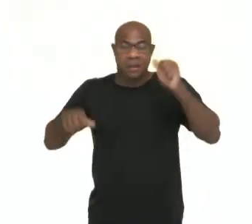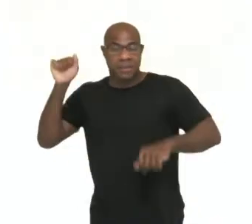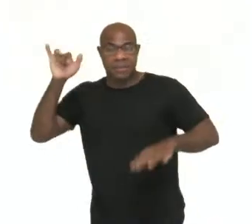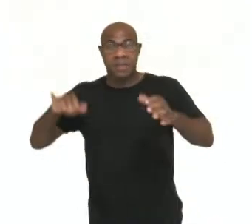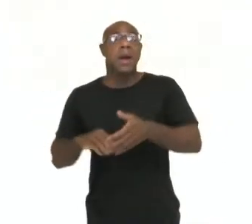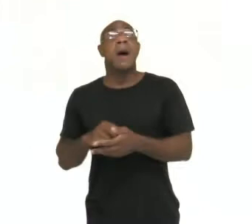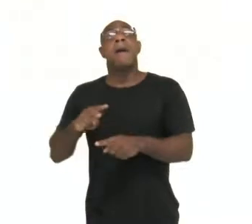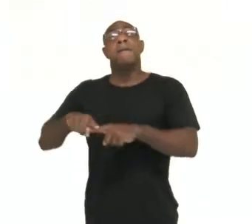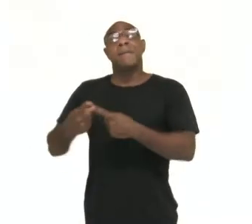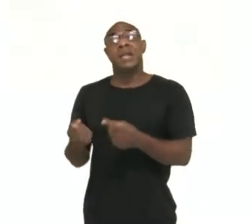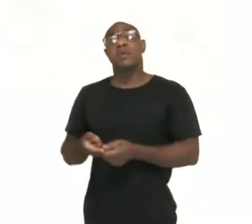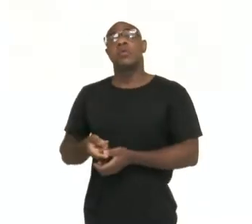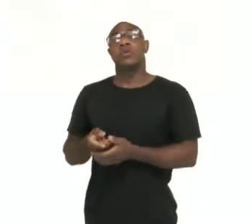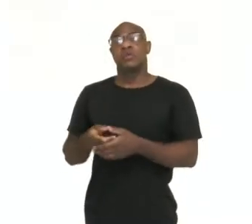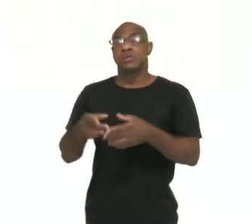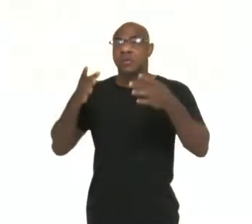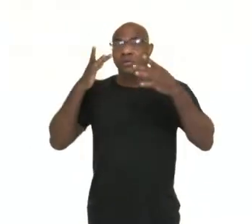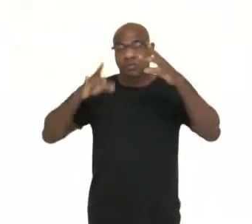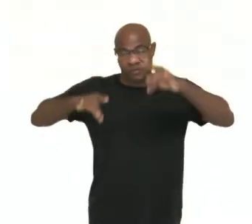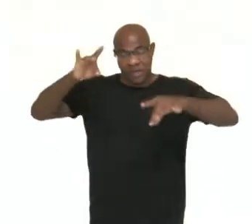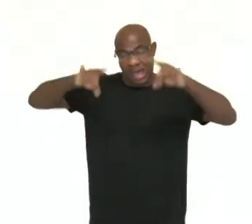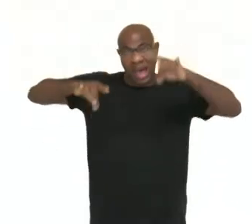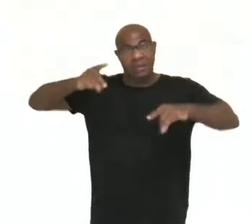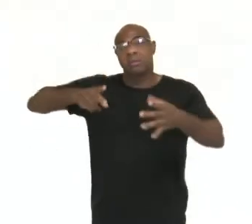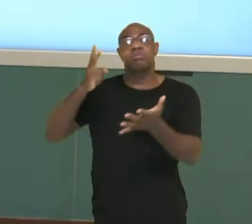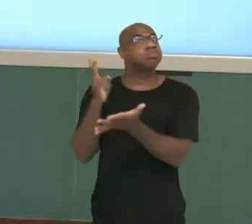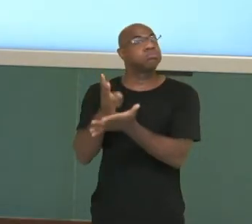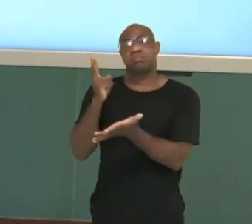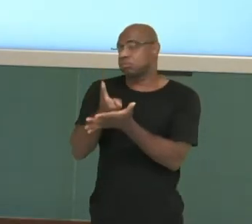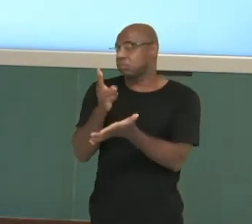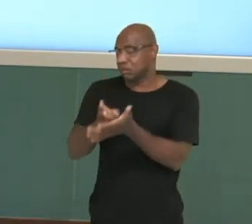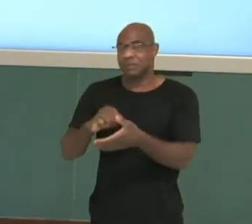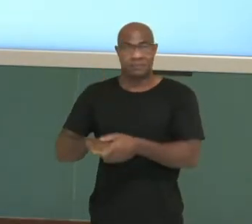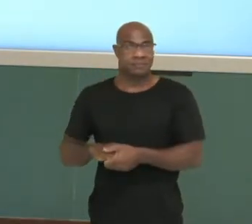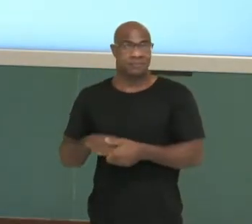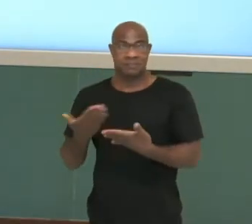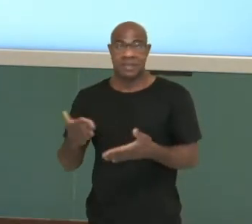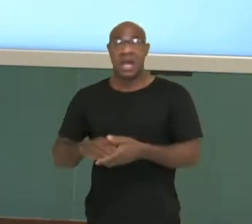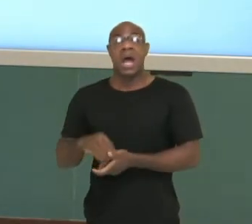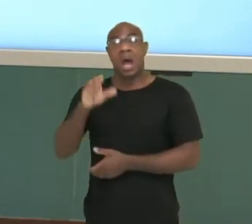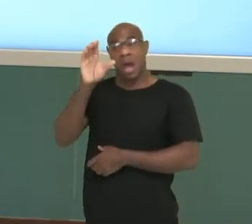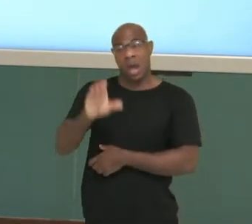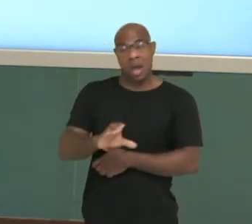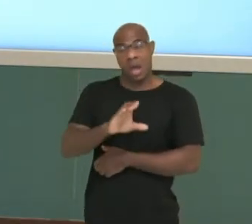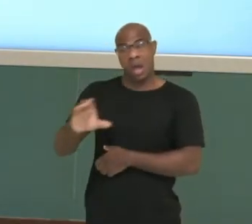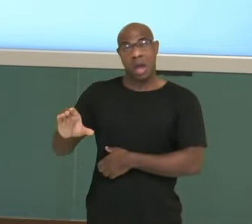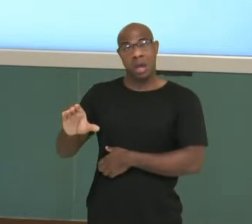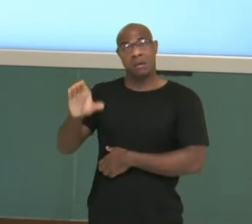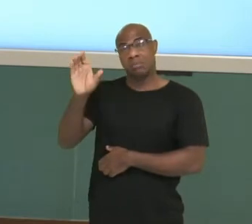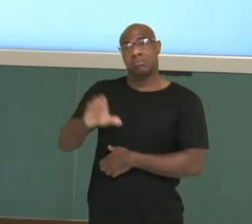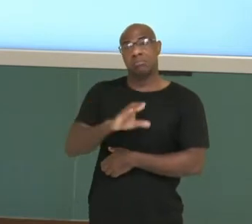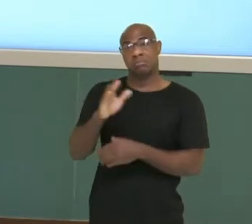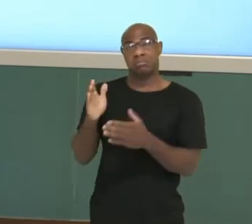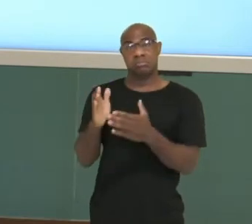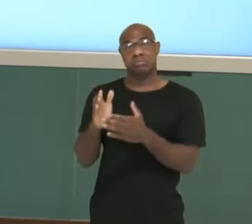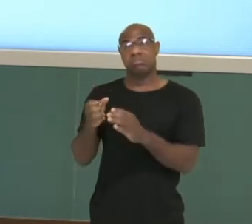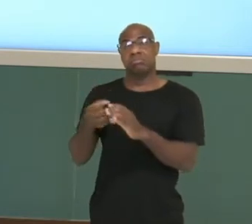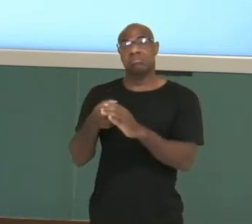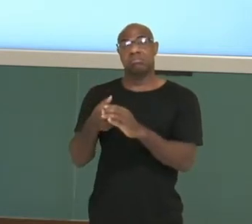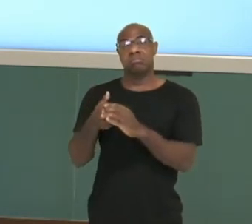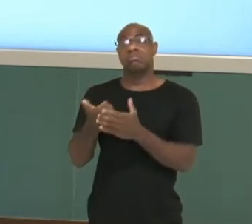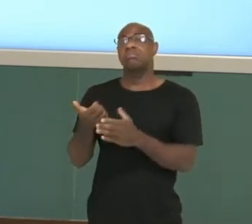assim, nos teatros, né? Então a Igreja Católica, quando caiu o Império Romano, a Igreja Católica